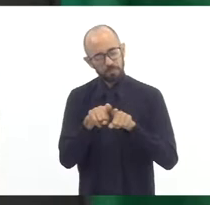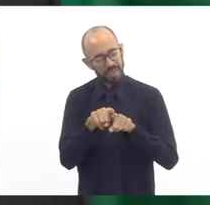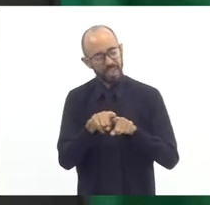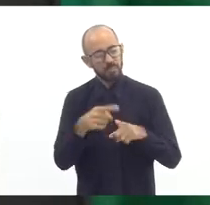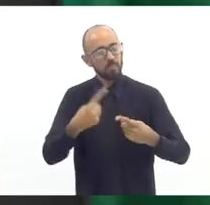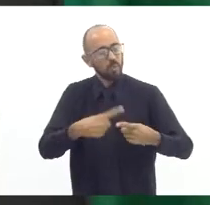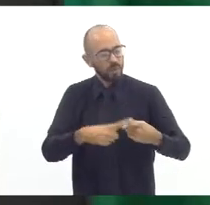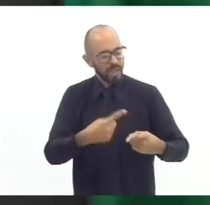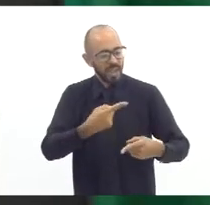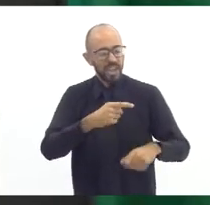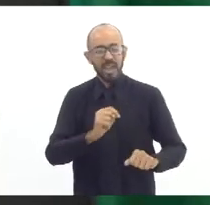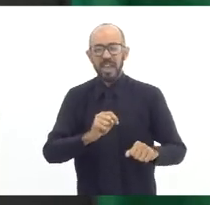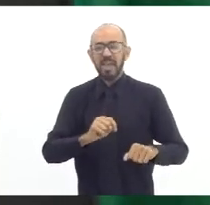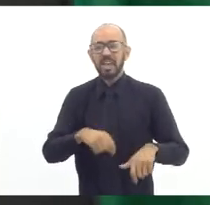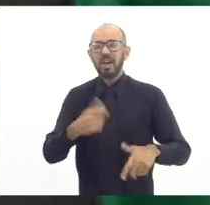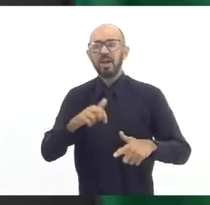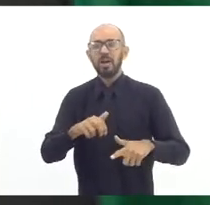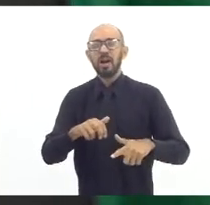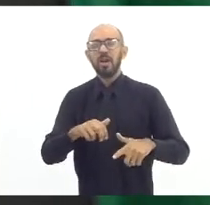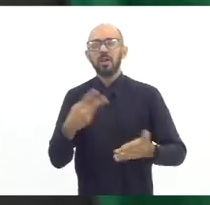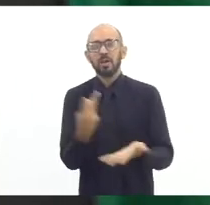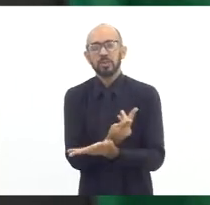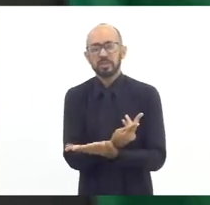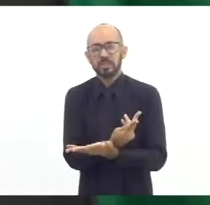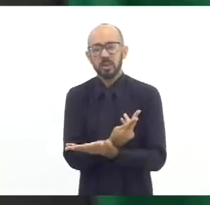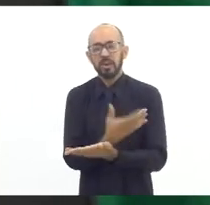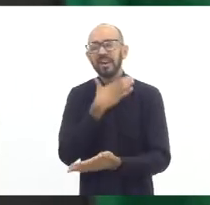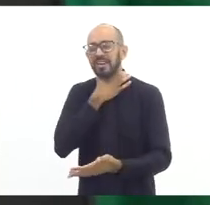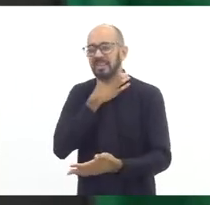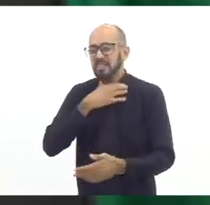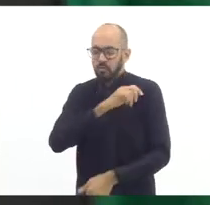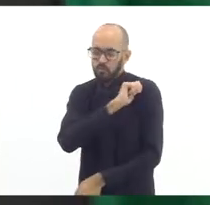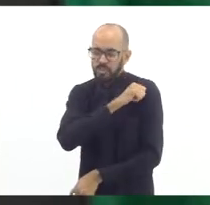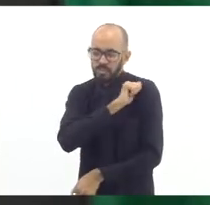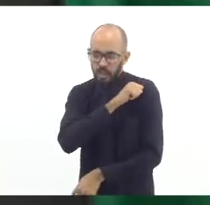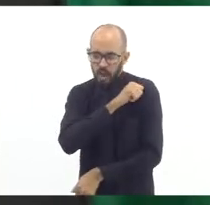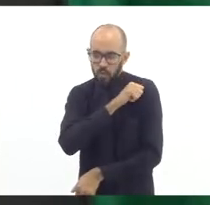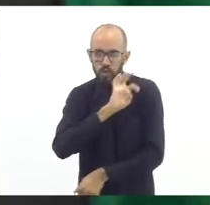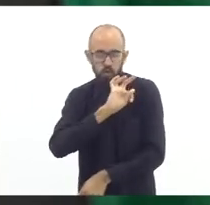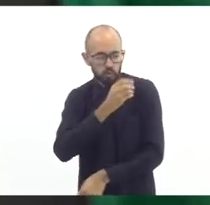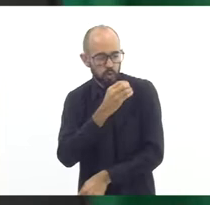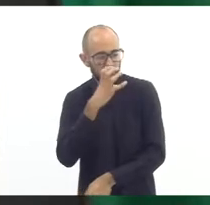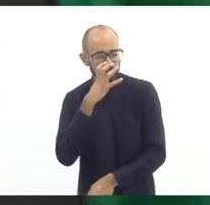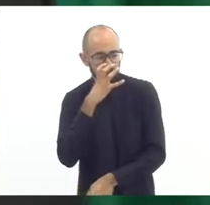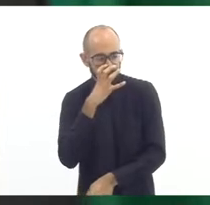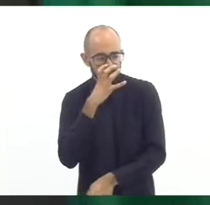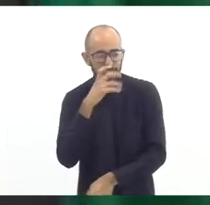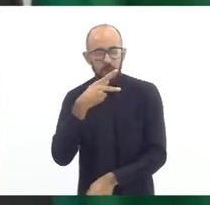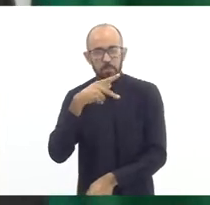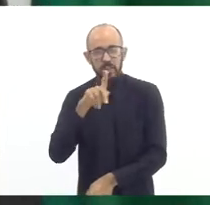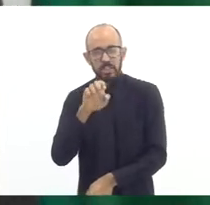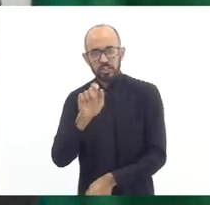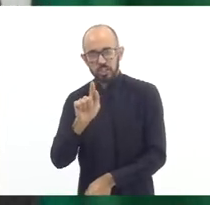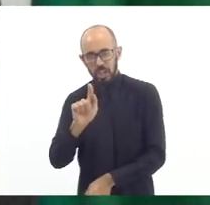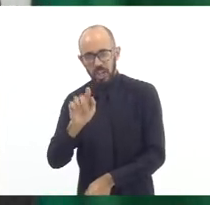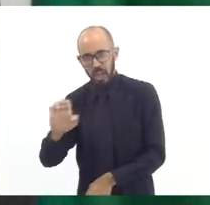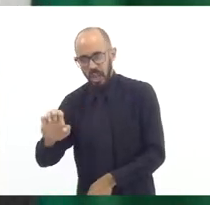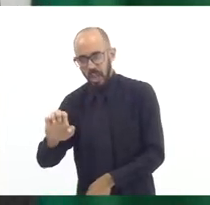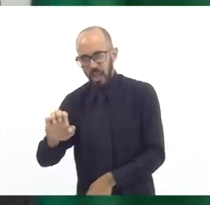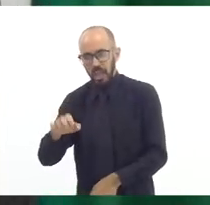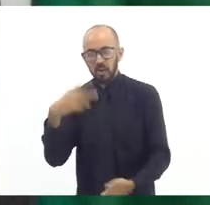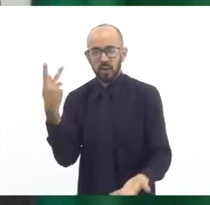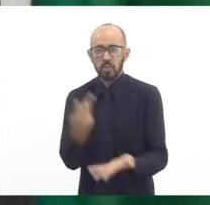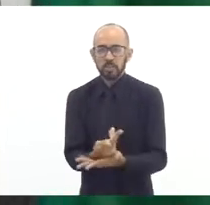Porque na CPI da crise fiscal, e aí com toda a nossa admiração e respeito pela PGE, o fato é que